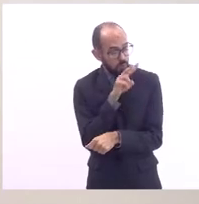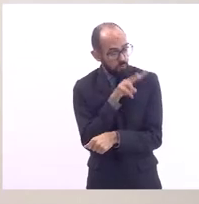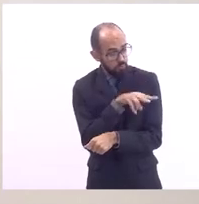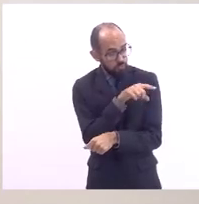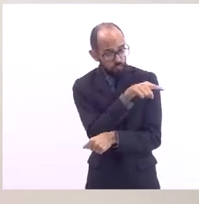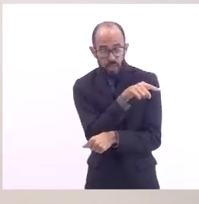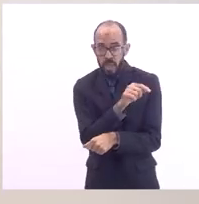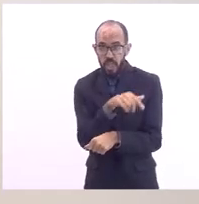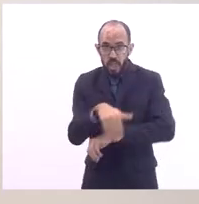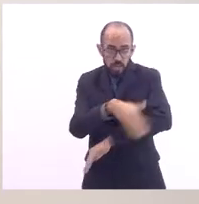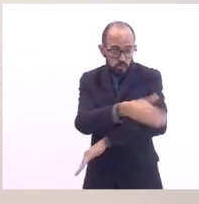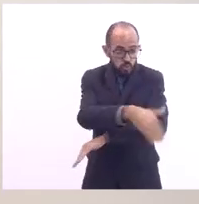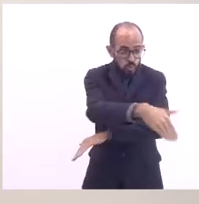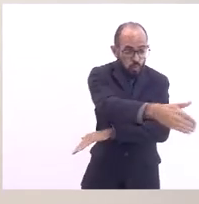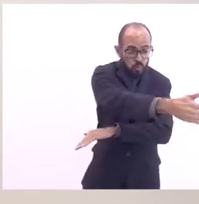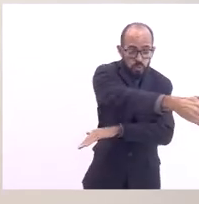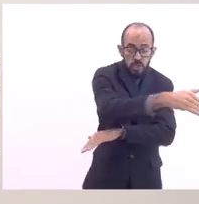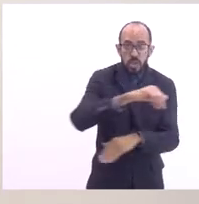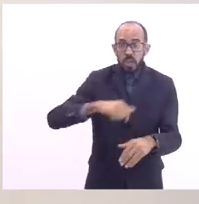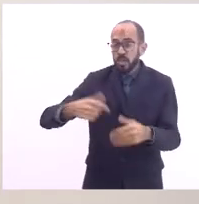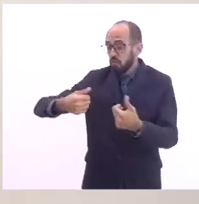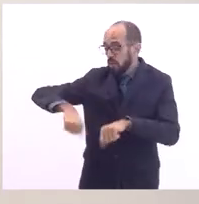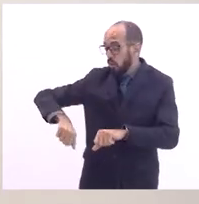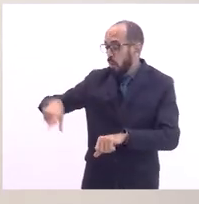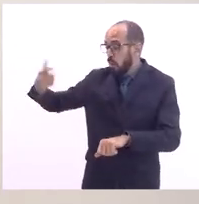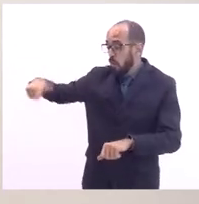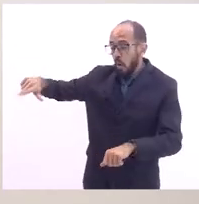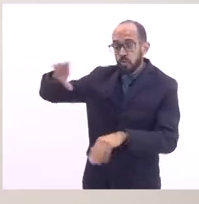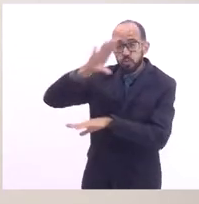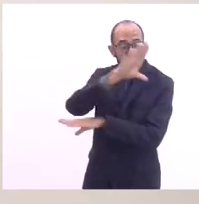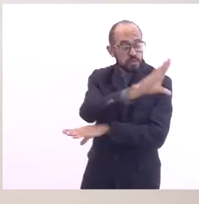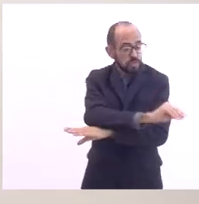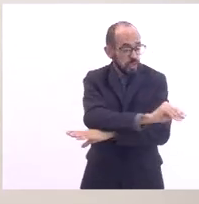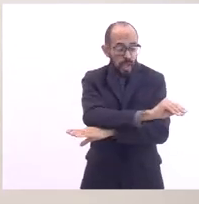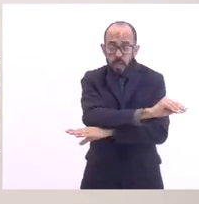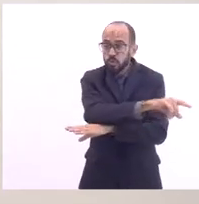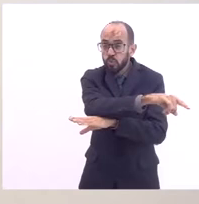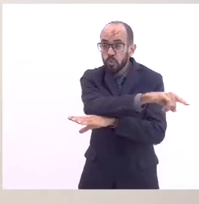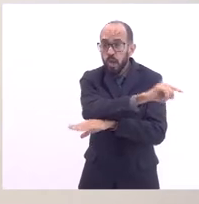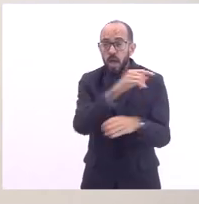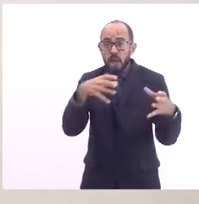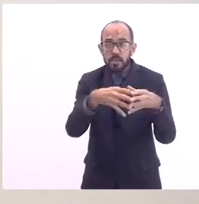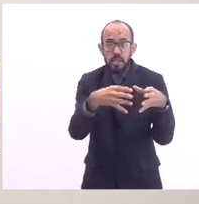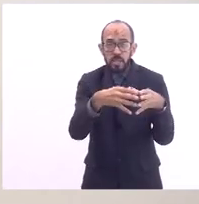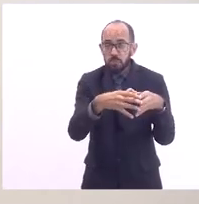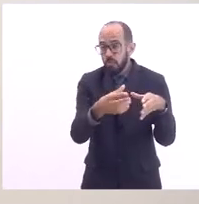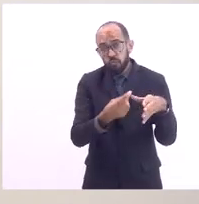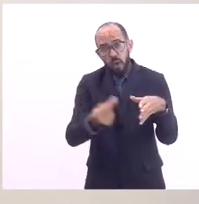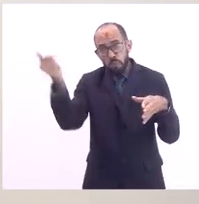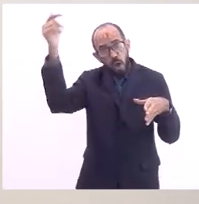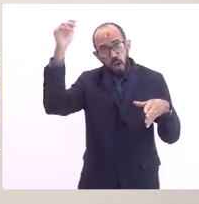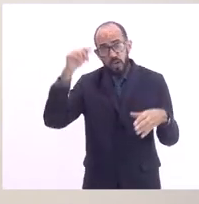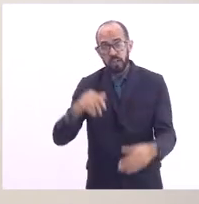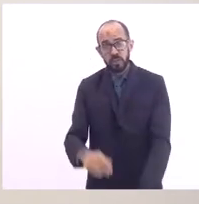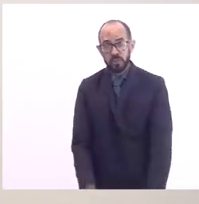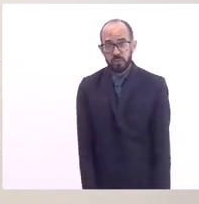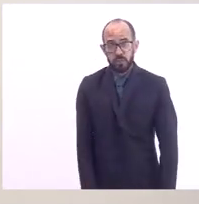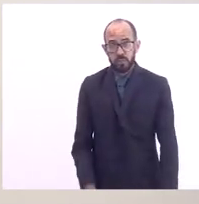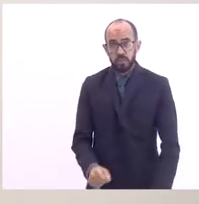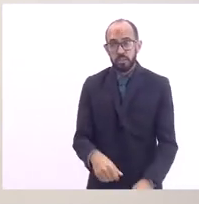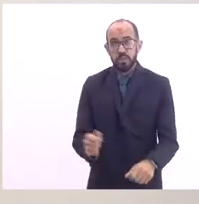um outro que nós havíamos avisado para ele que estava desligado, eles foram embora. Essa equipe foi embora. Sabe que hora terminou essa